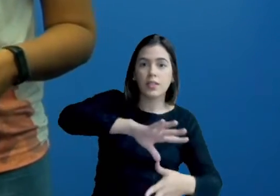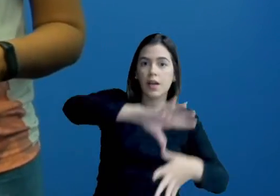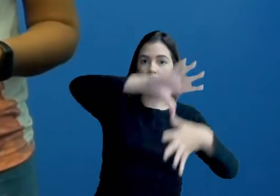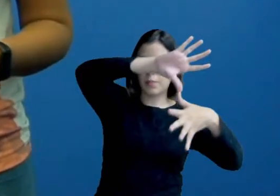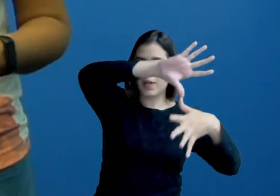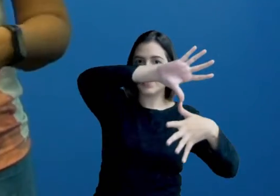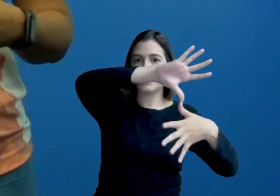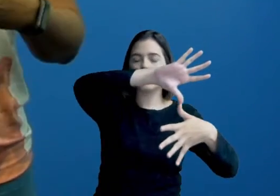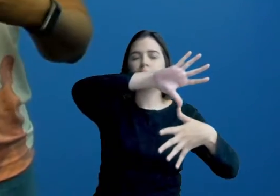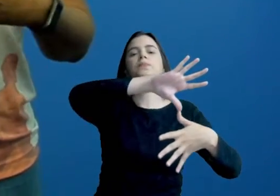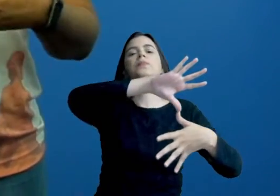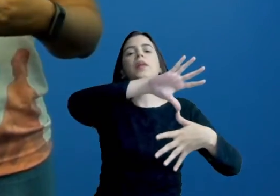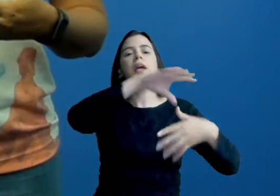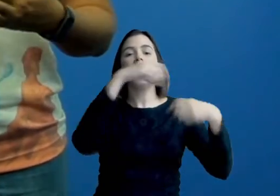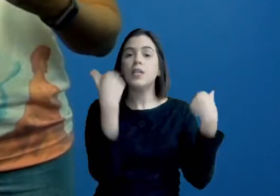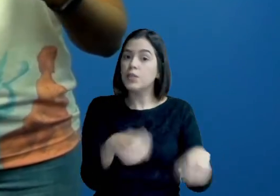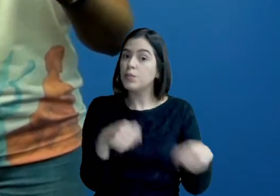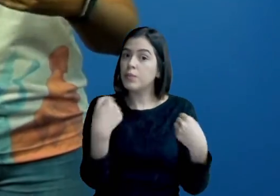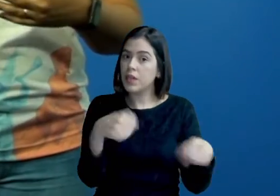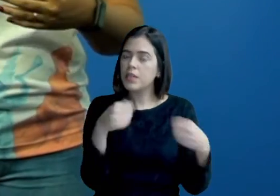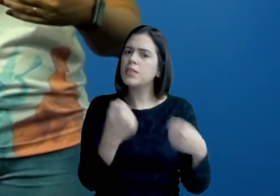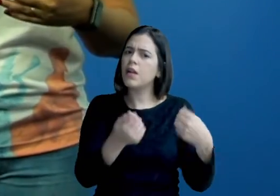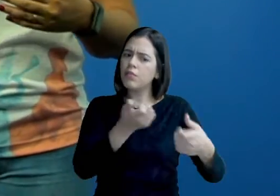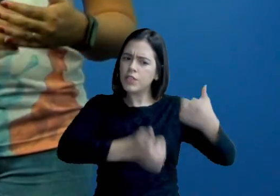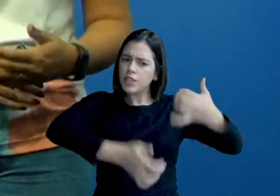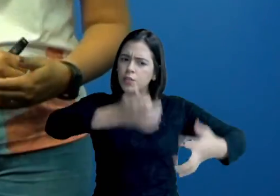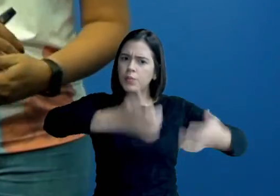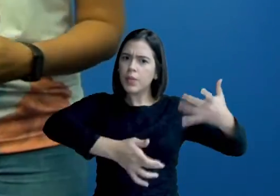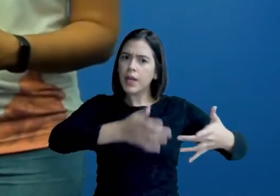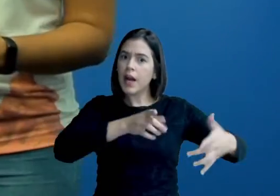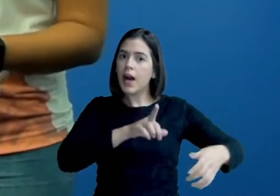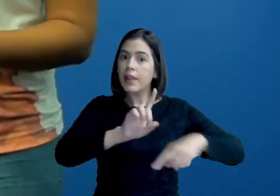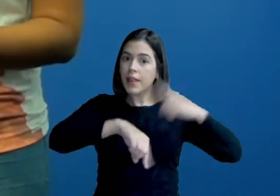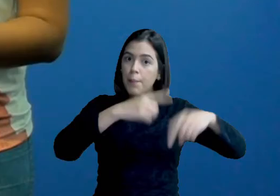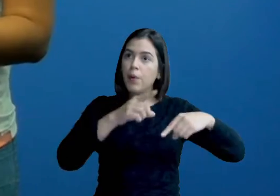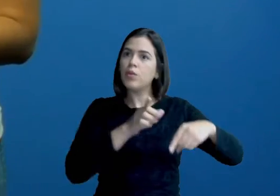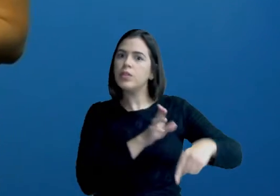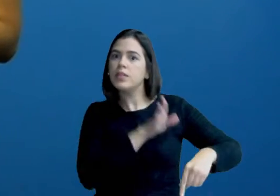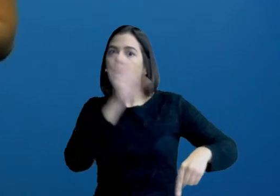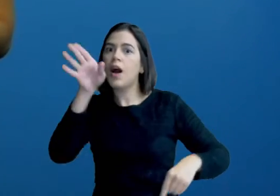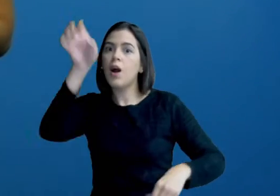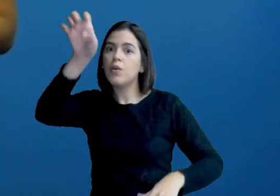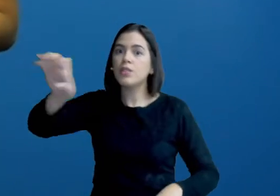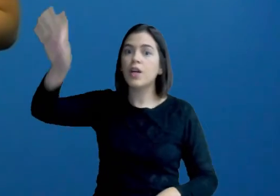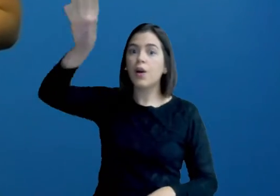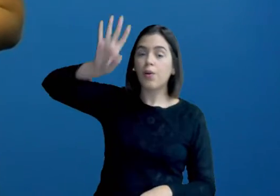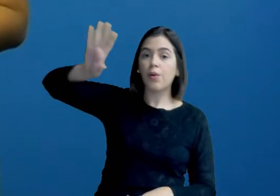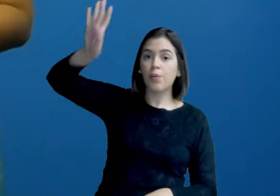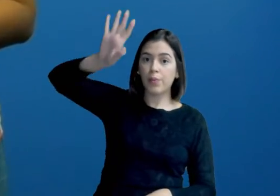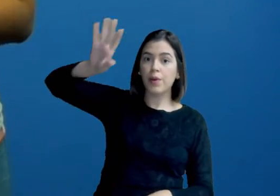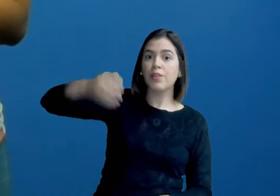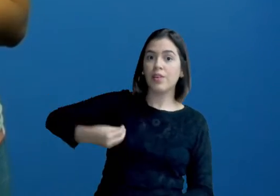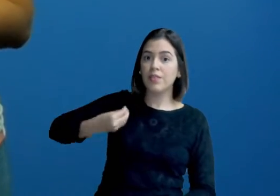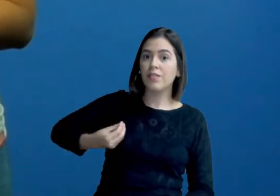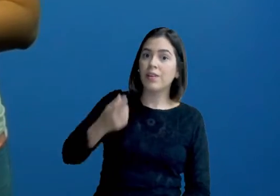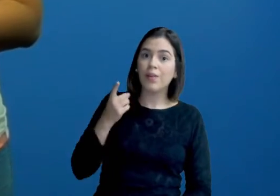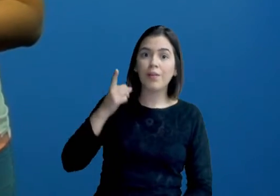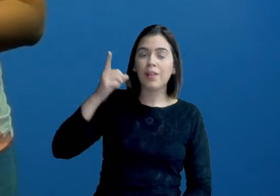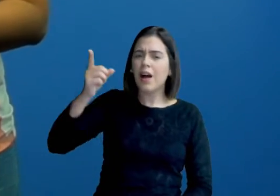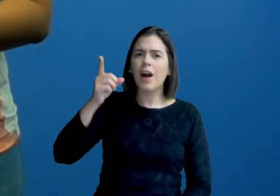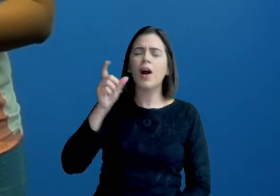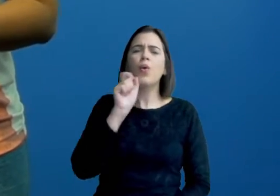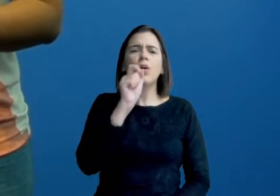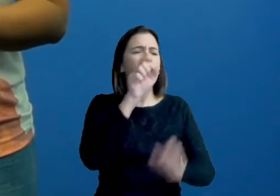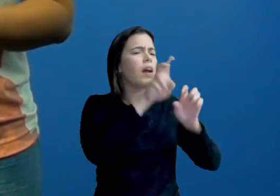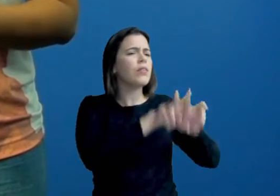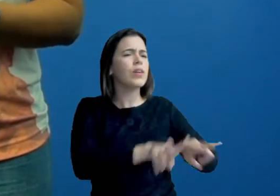da América, eles precisavam contar aos europeus que estavam lá na Europa o que é que